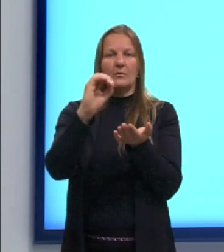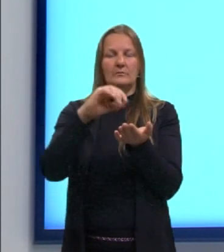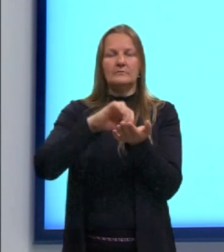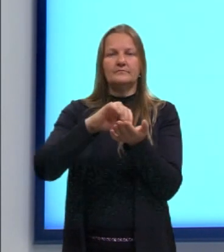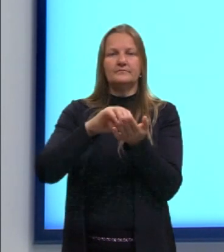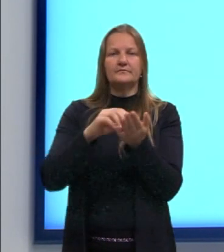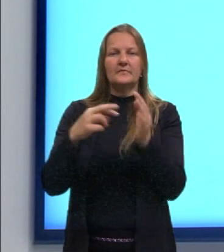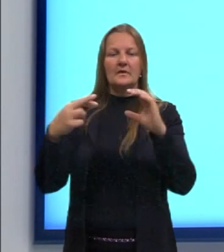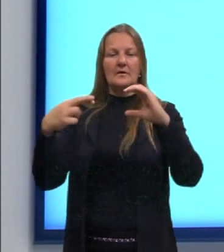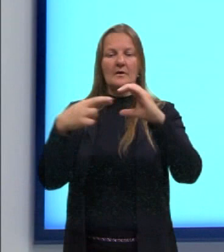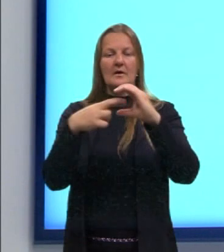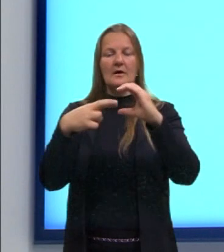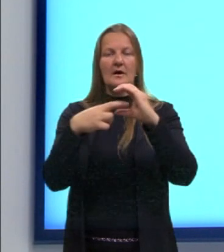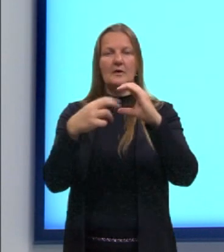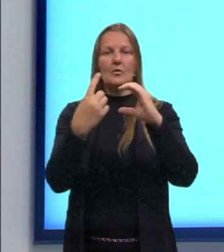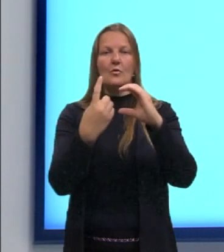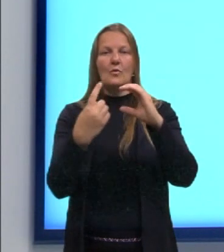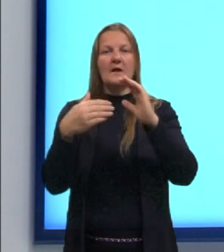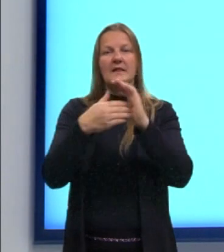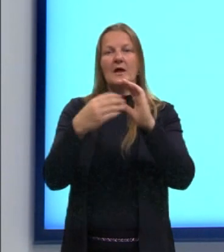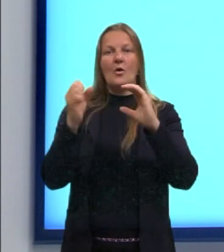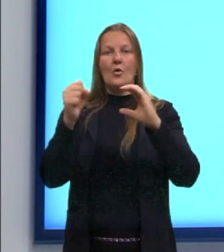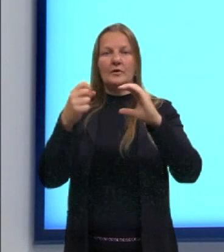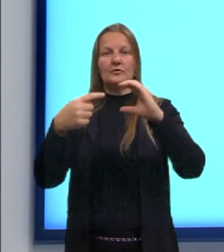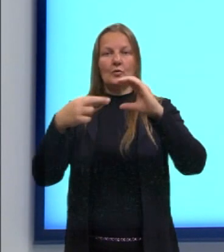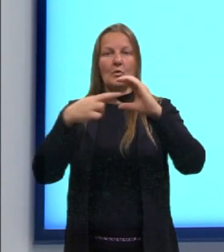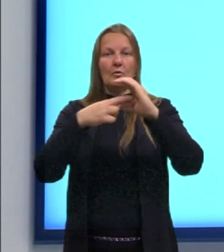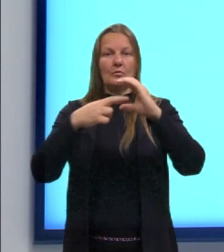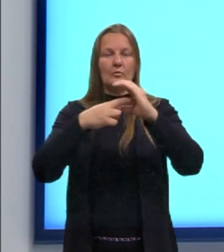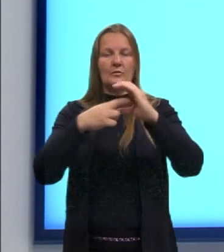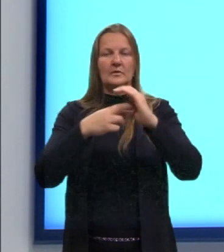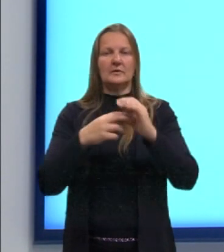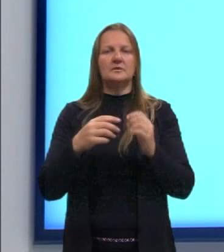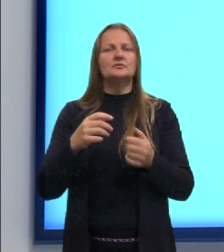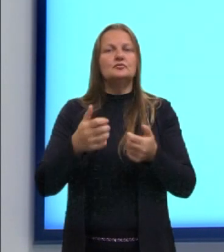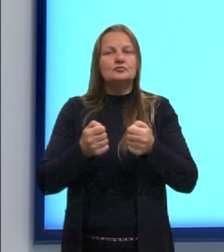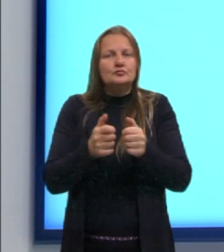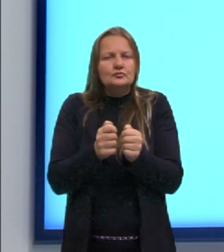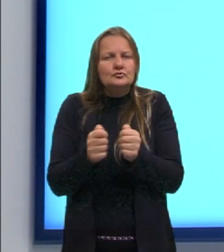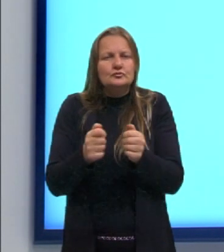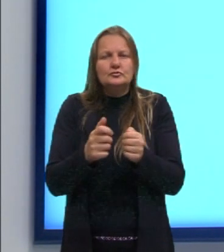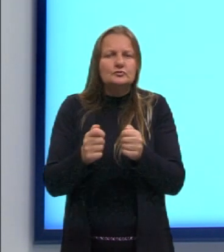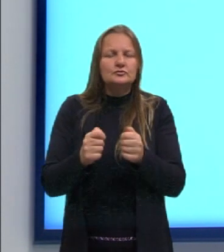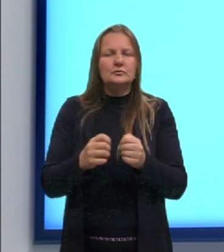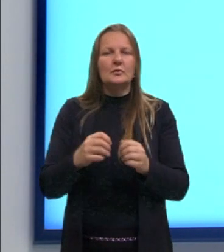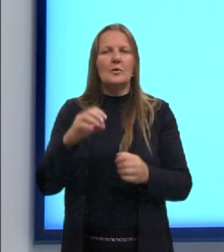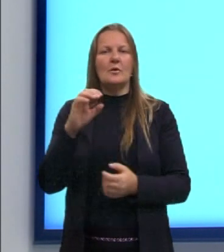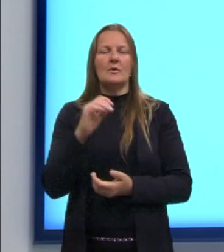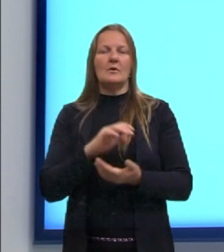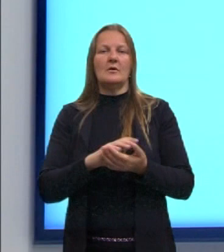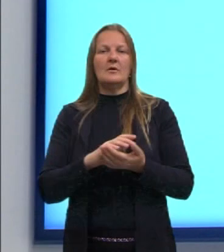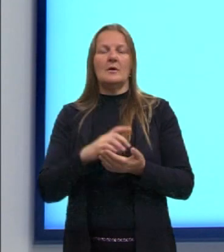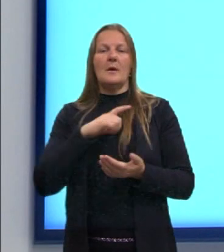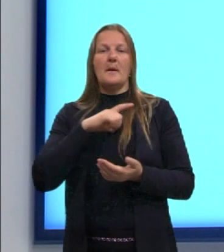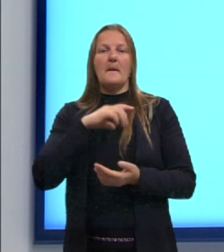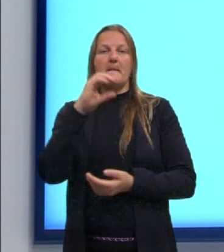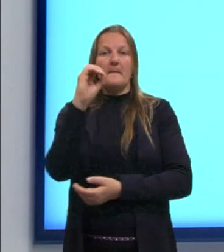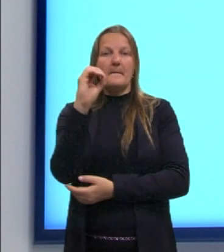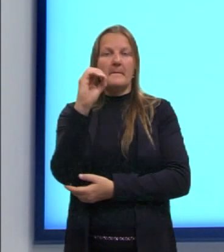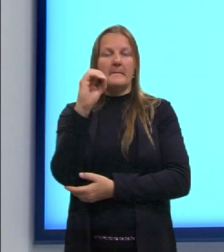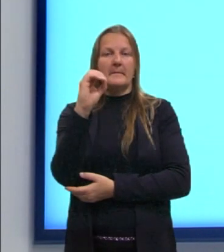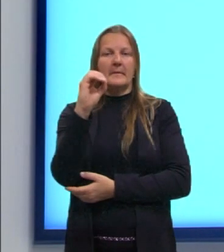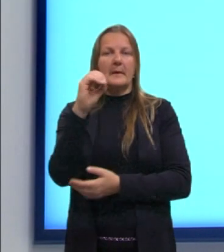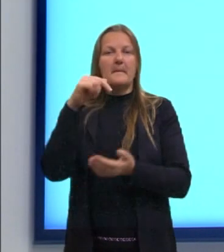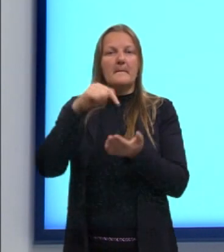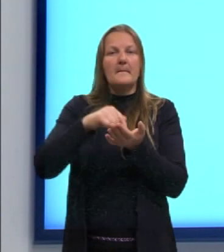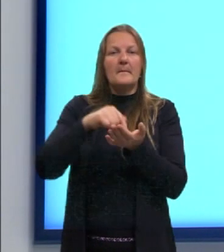raios variando de 1 a 8. Durante o jogo, a bolinha que estiver no ponto P deverá